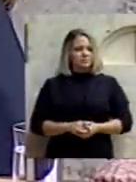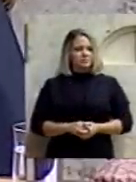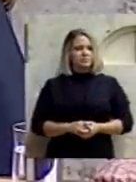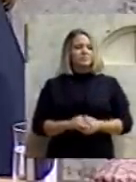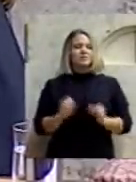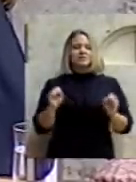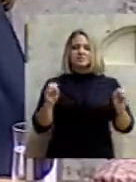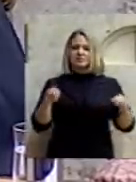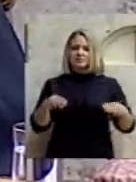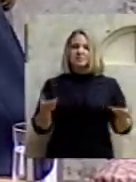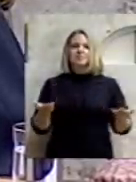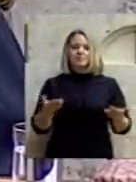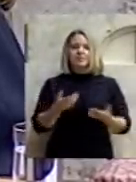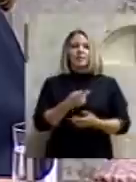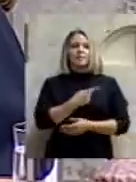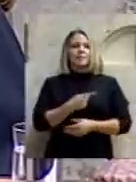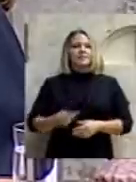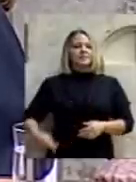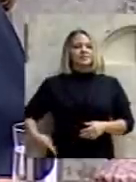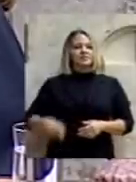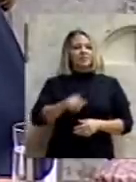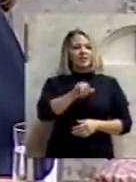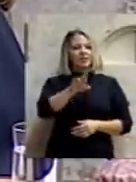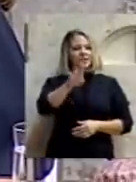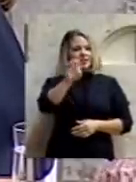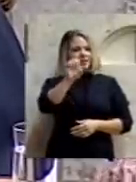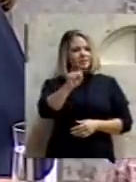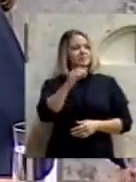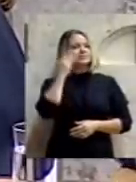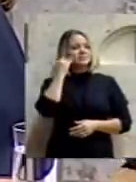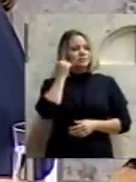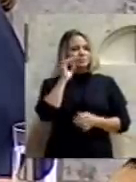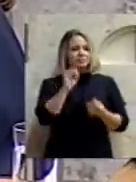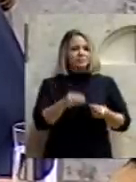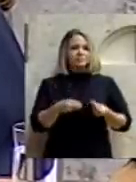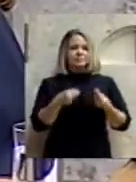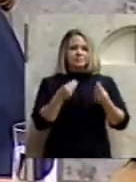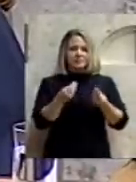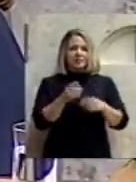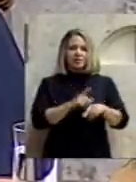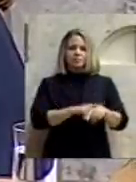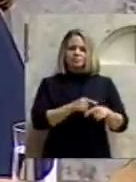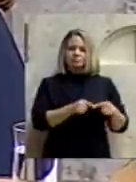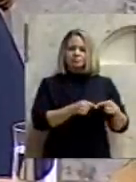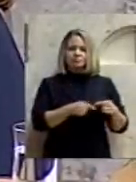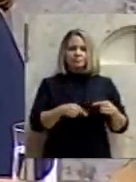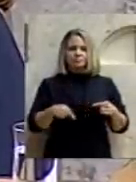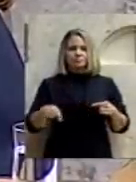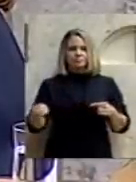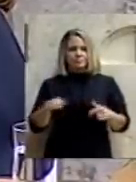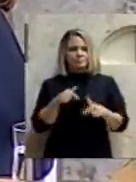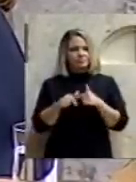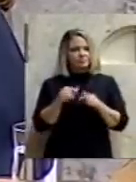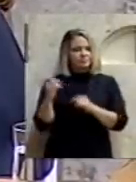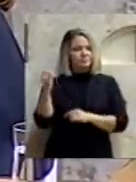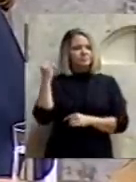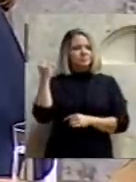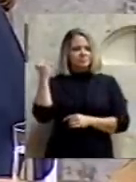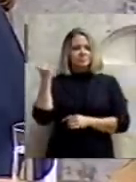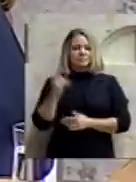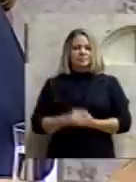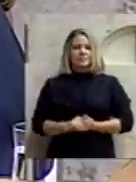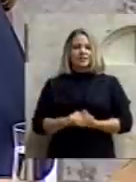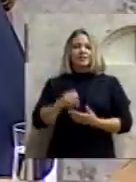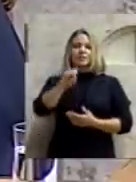Sim, o presidente Aires Brito soube dar à exiguidade do tempo largueza poética.